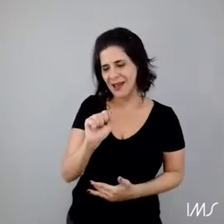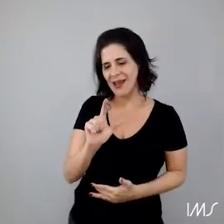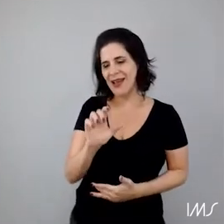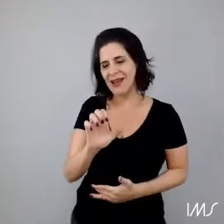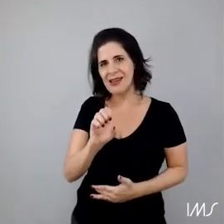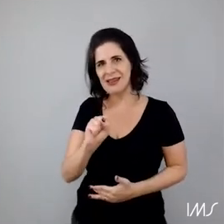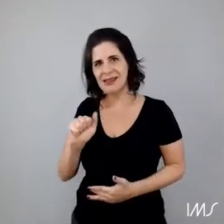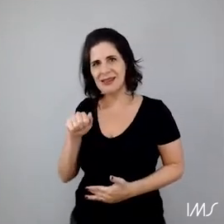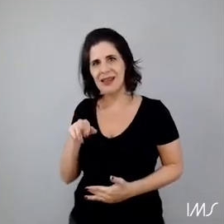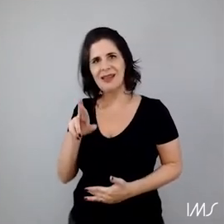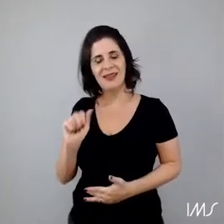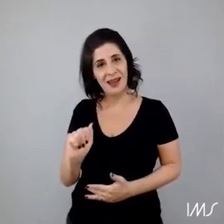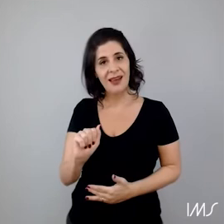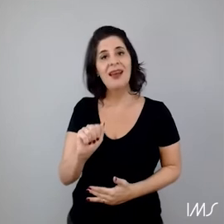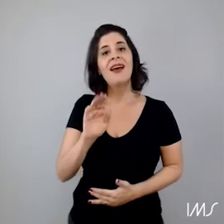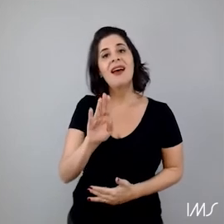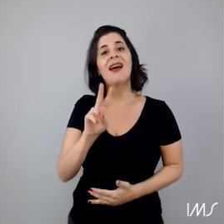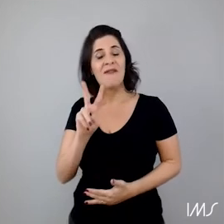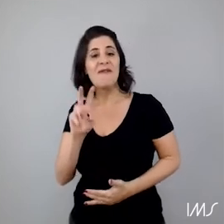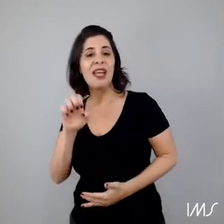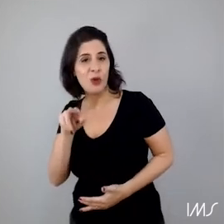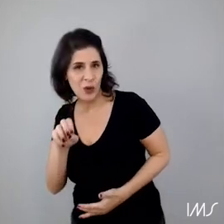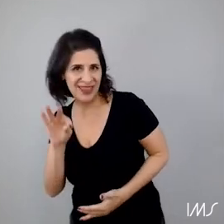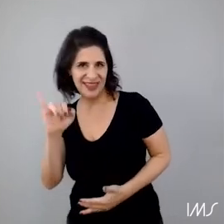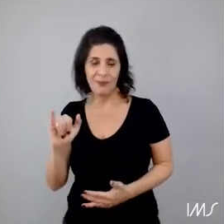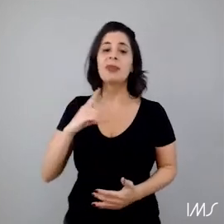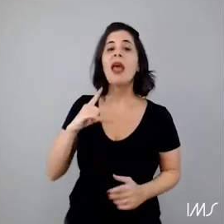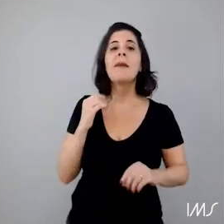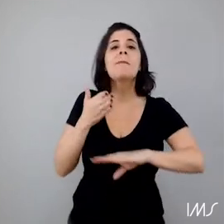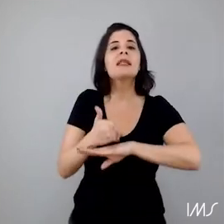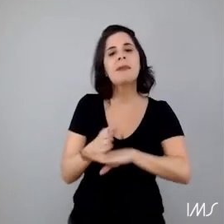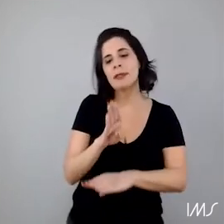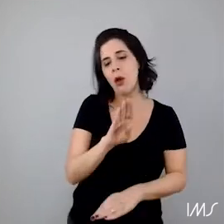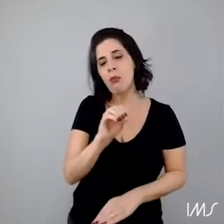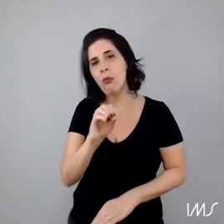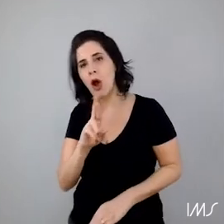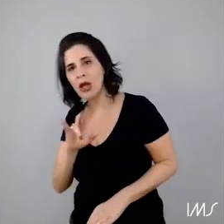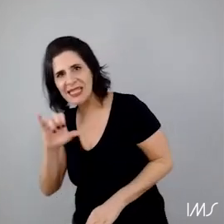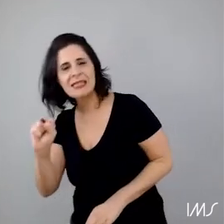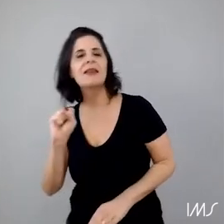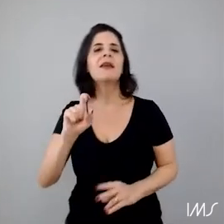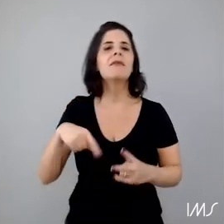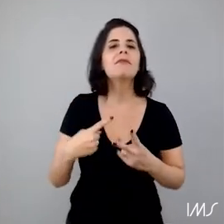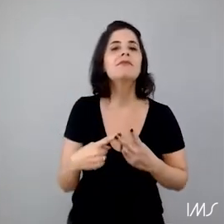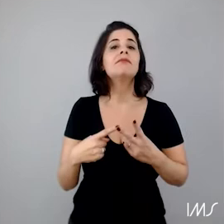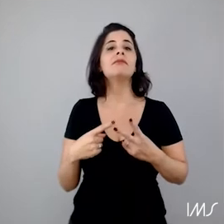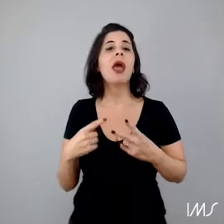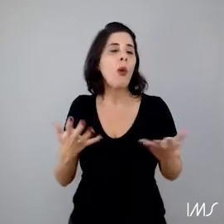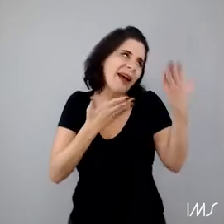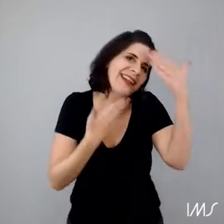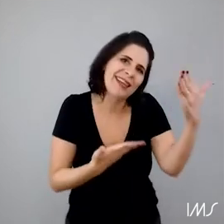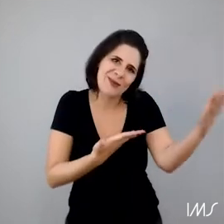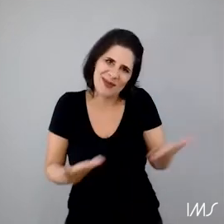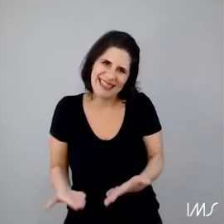ser a mediadora dessa mesa, que conta com a ilustre participação do professor Boris Kosoy e de Sérgio Burgi, e a quem agradeço a sua